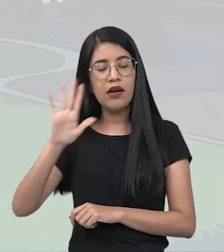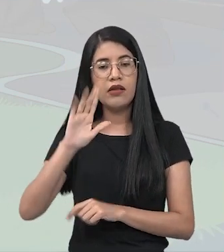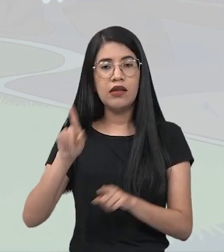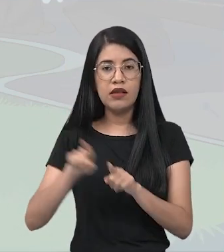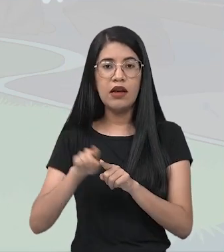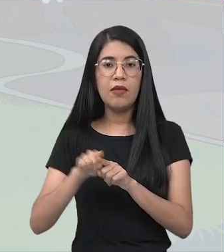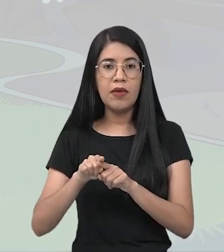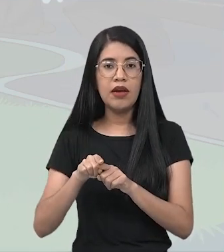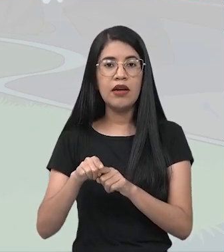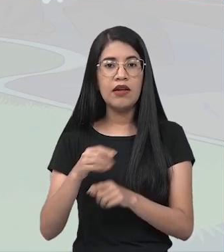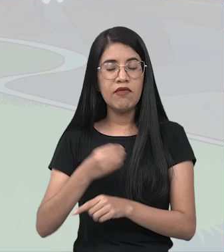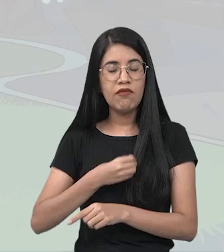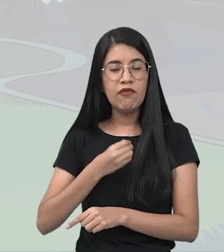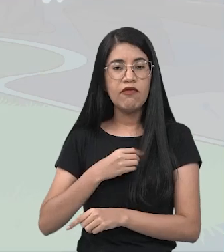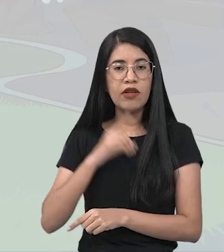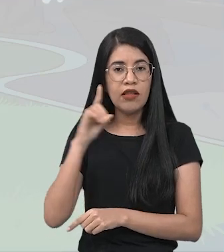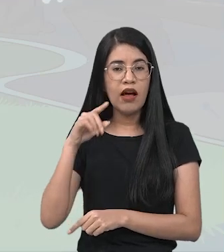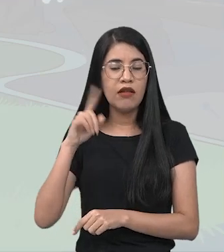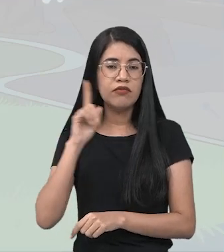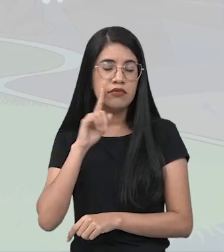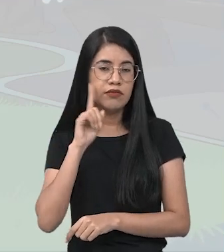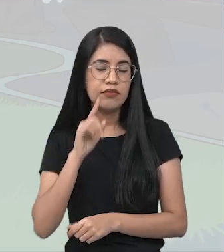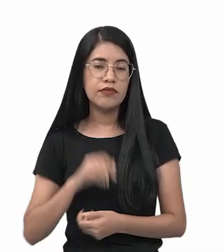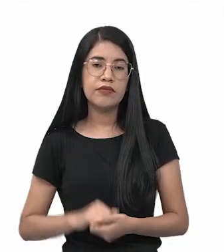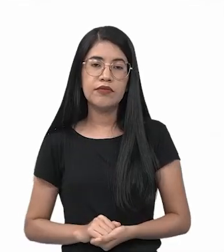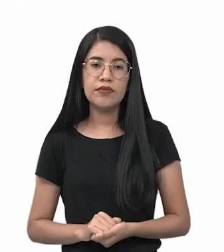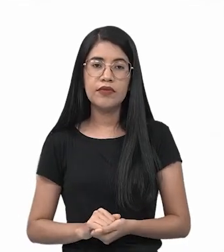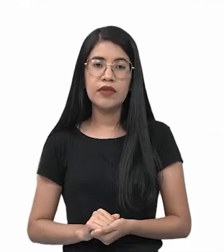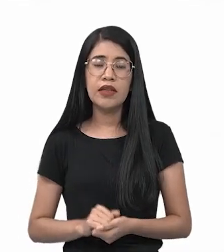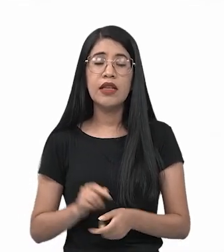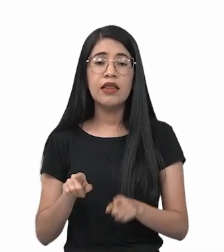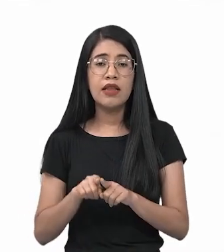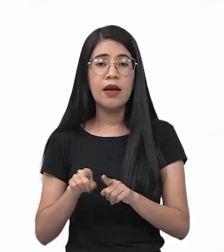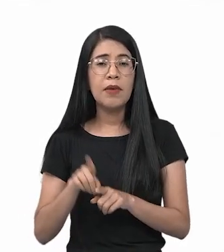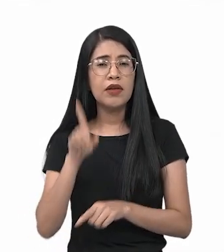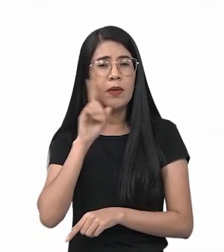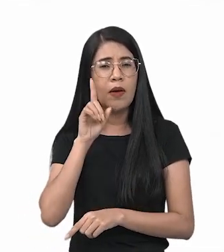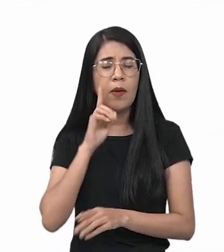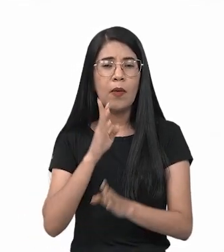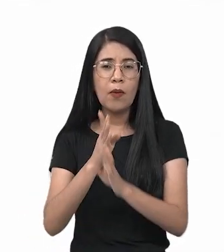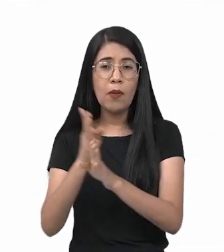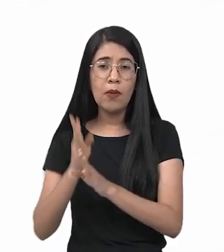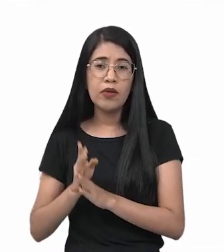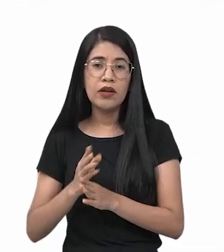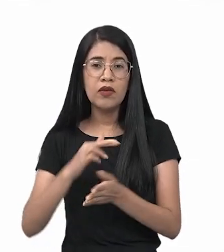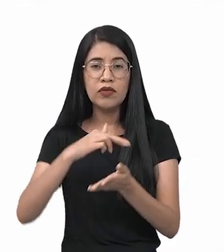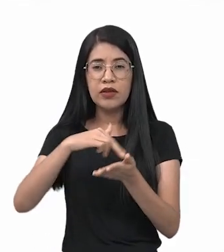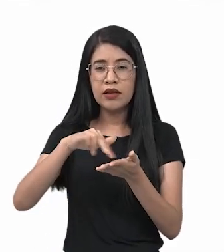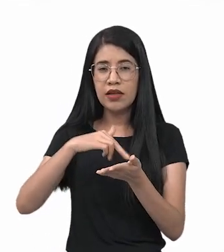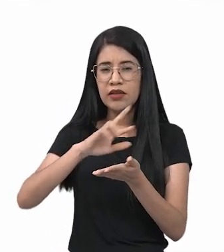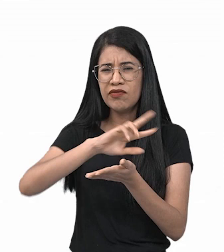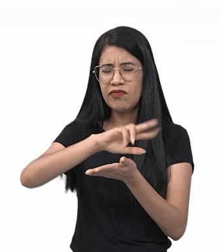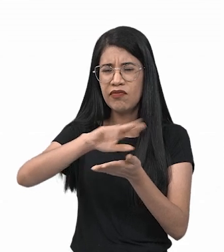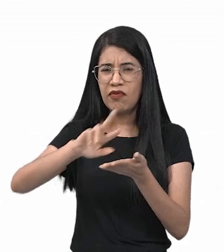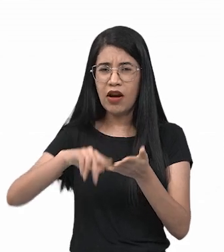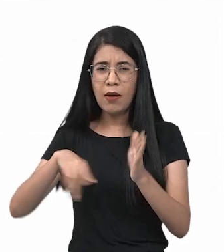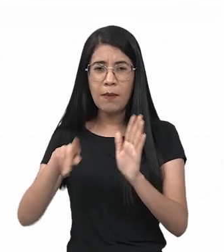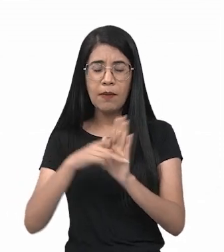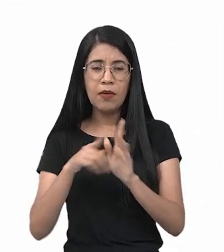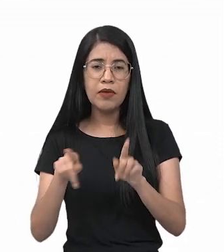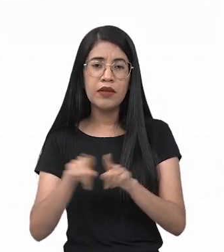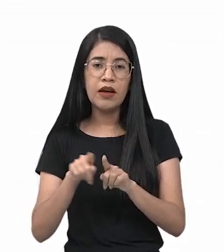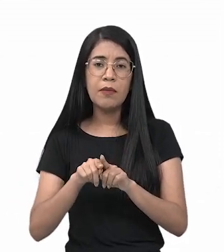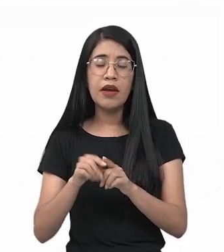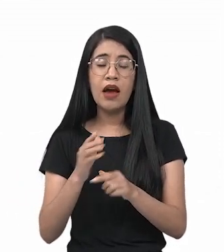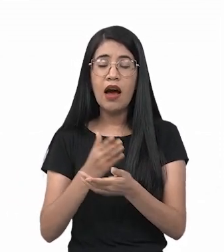nos Estados Unidos. Nos Estados Unidos encontramos diferentes danças típicas. Algumas delas vêm